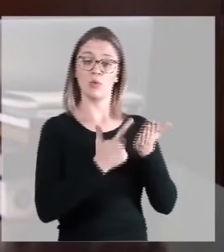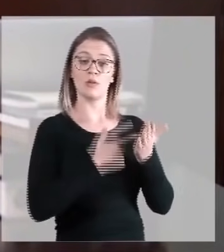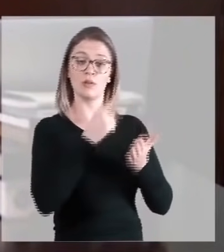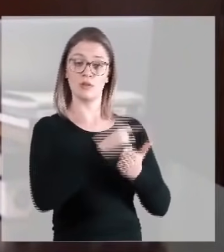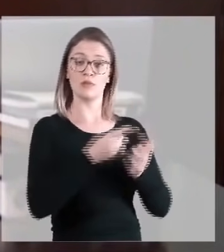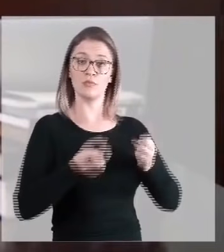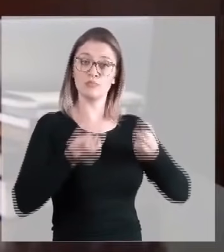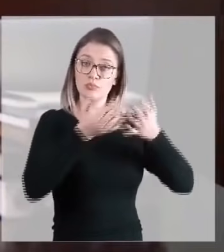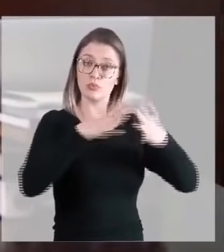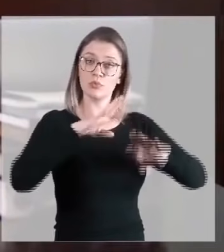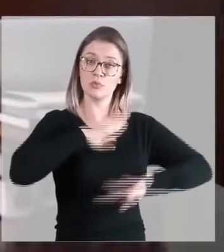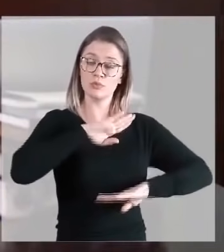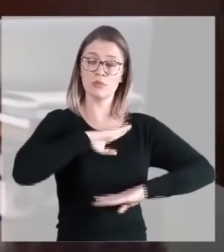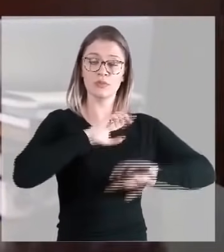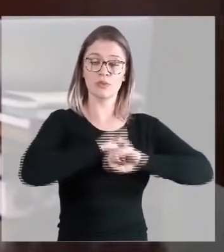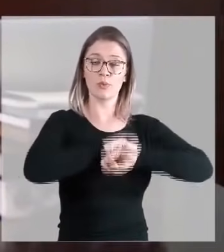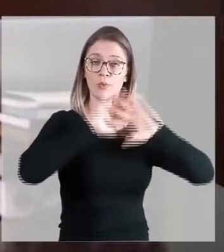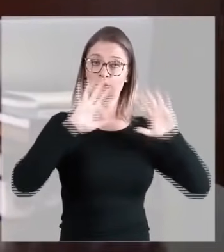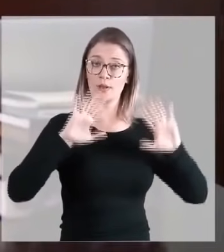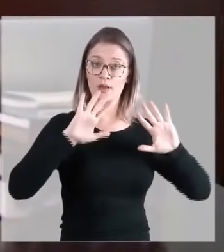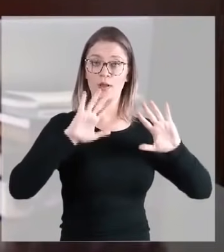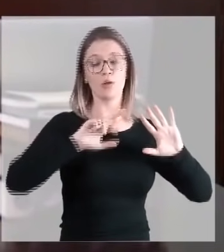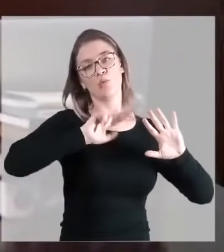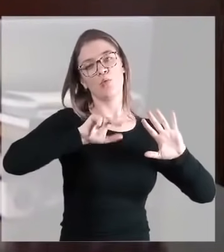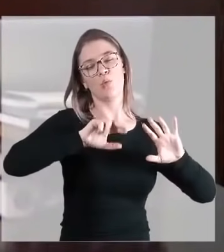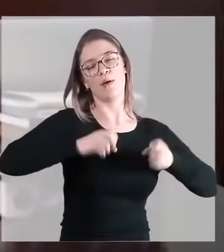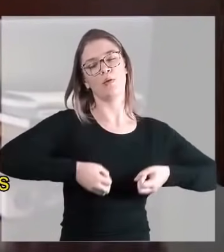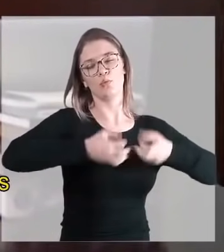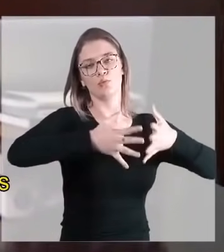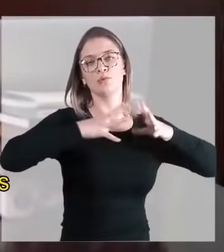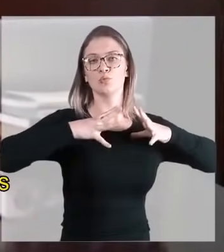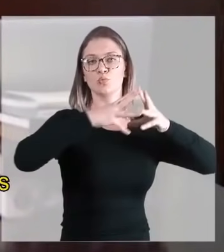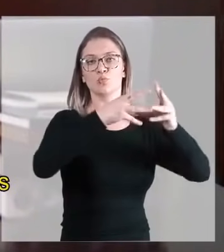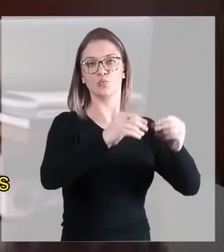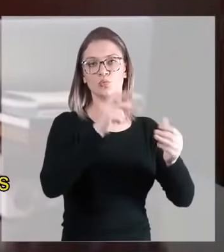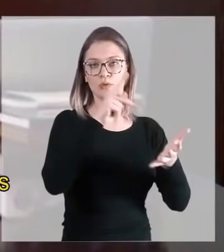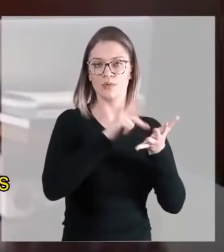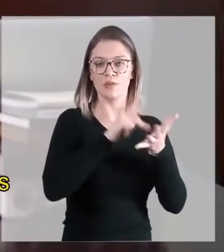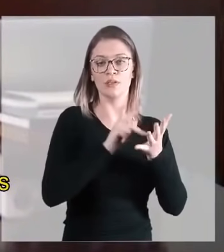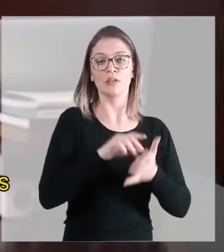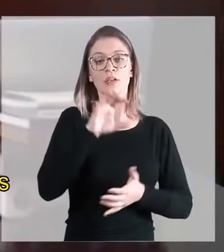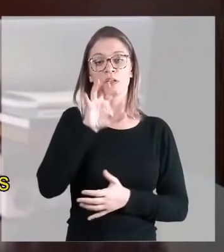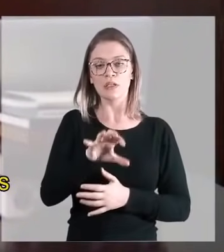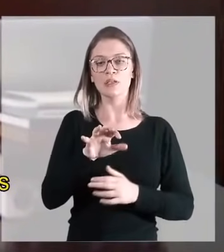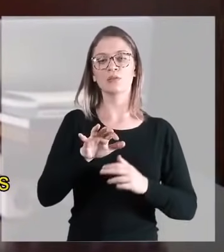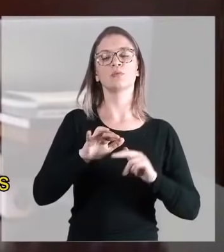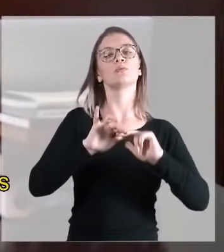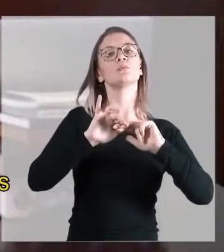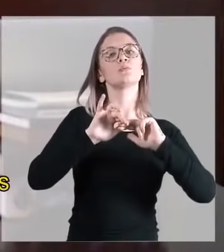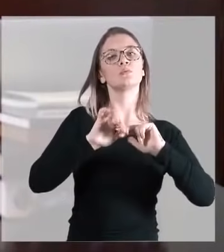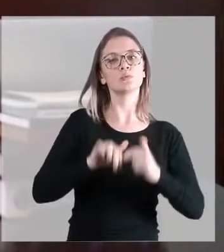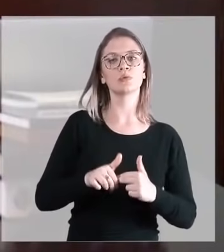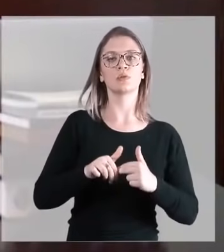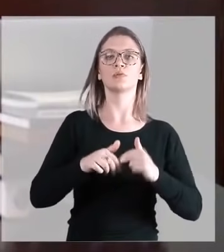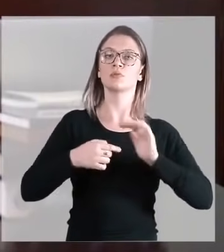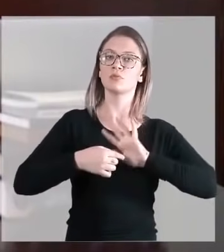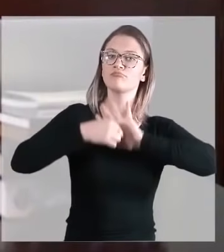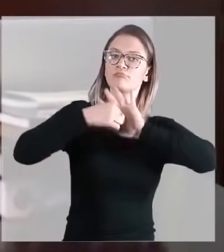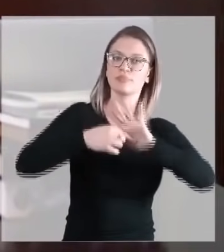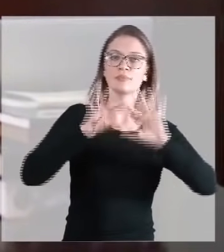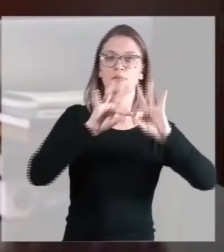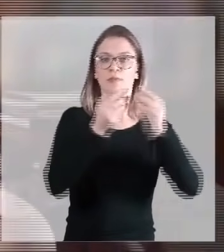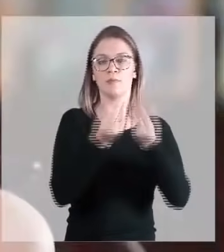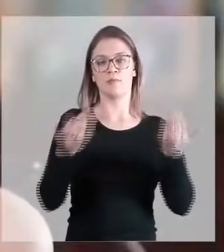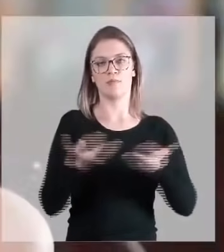caso, obviamente não nos conta toda a verdade sobre ele, e esse é o motivo de nós estarmos expondo a família Reimer nesse momento,